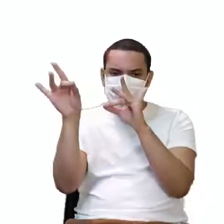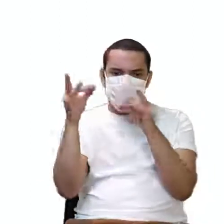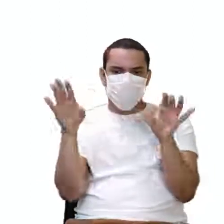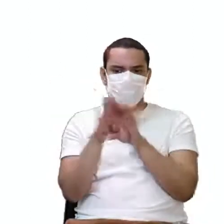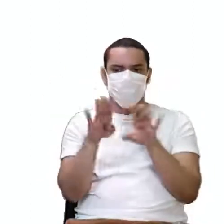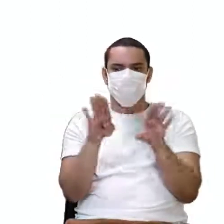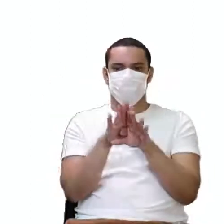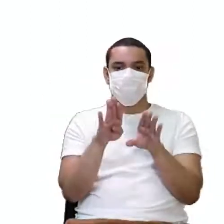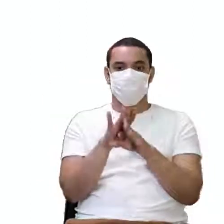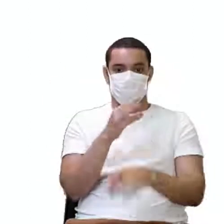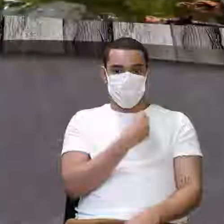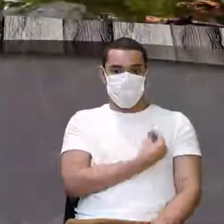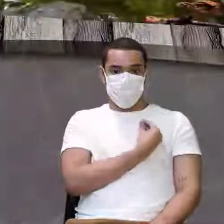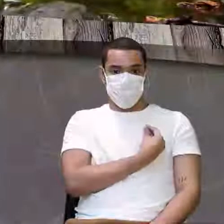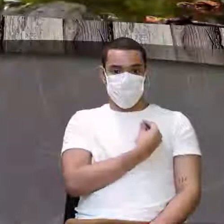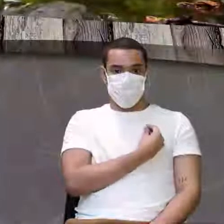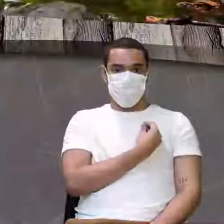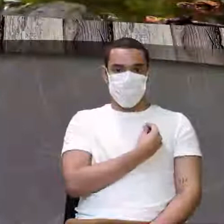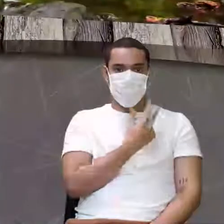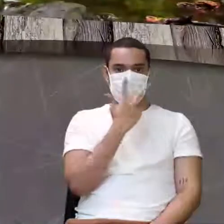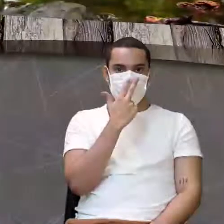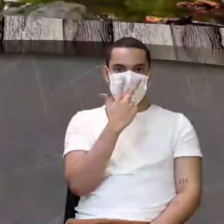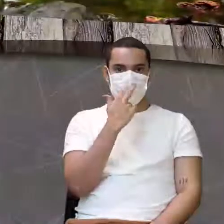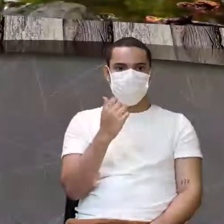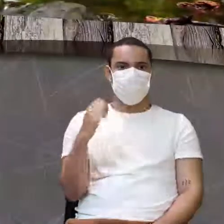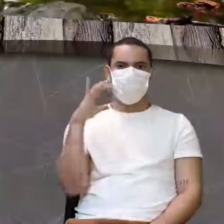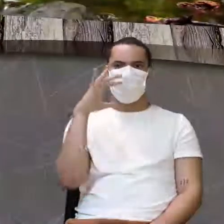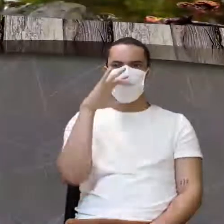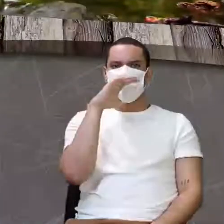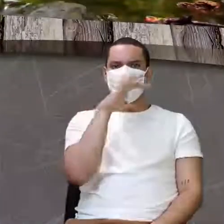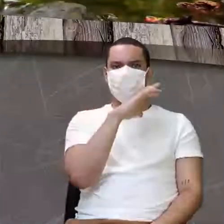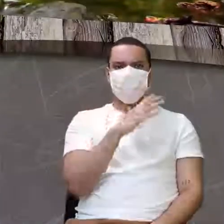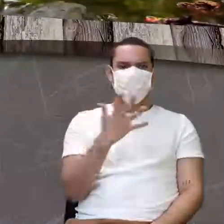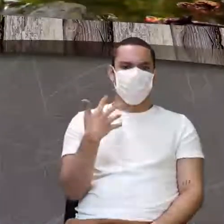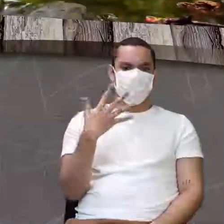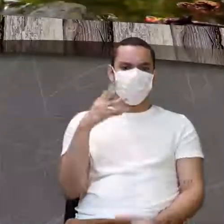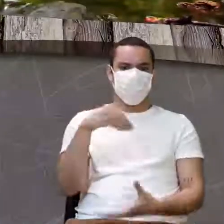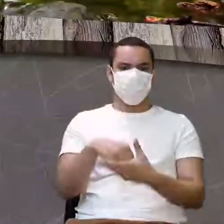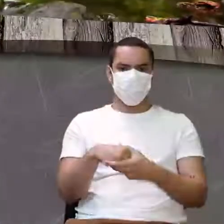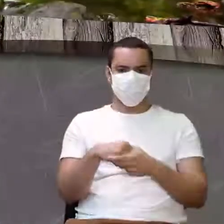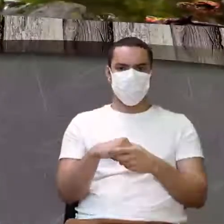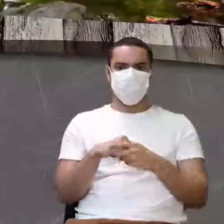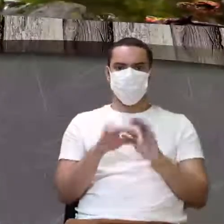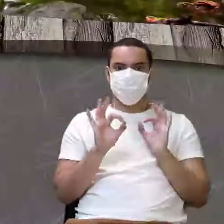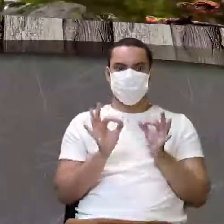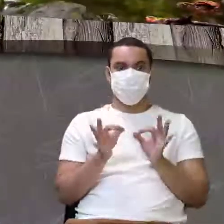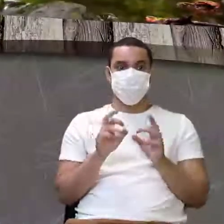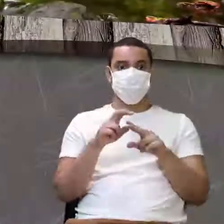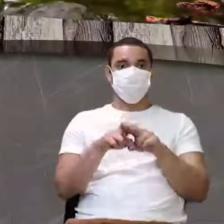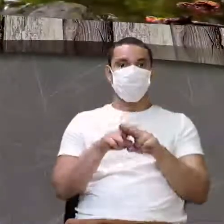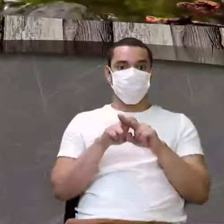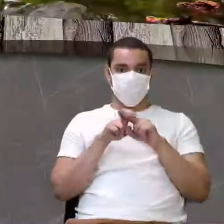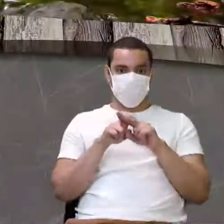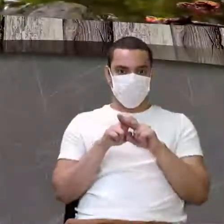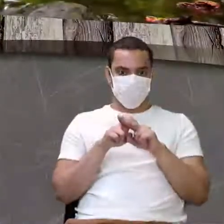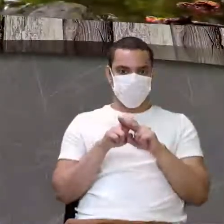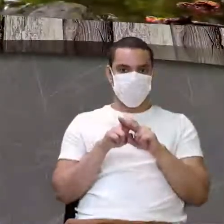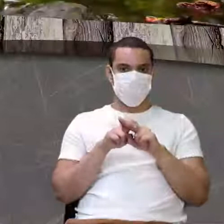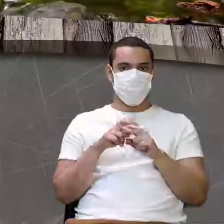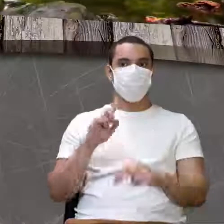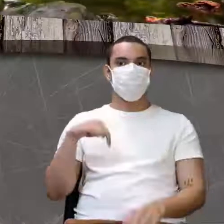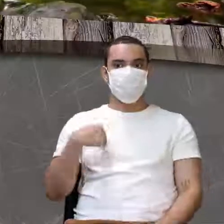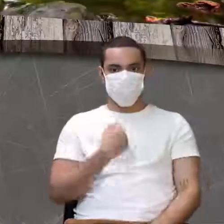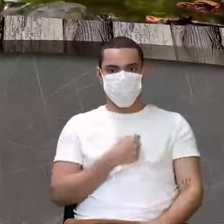também a presença de um calor, né, ali nessa estrutura. Então, a